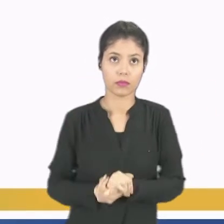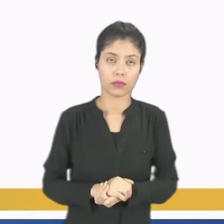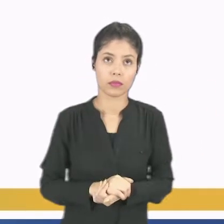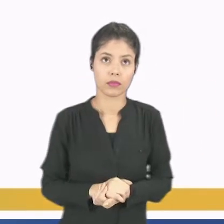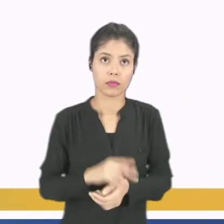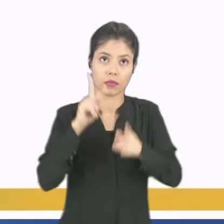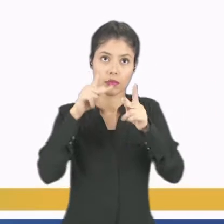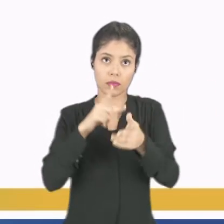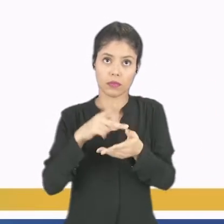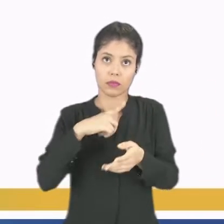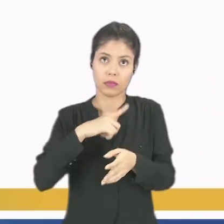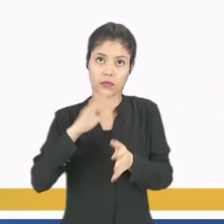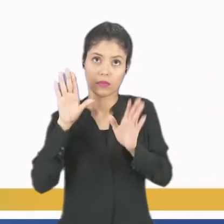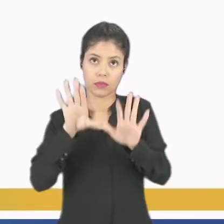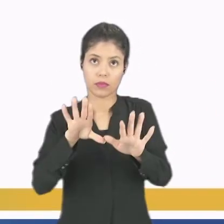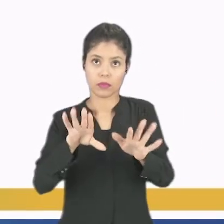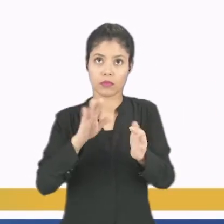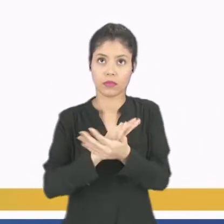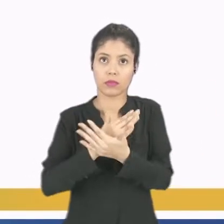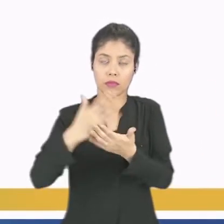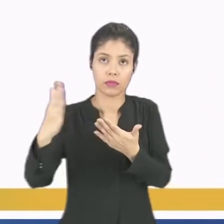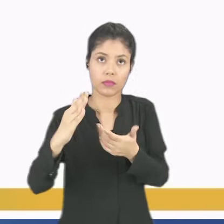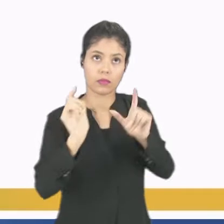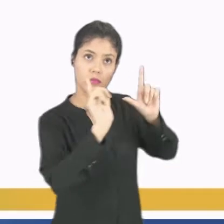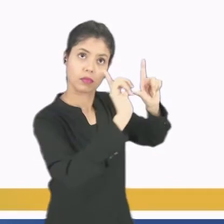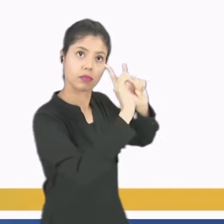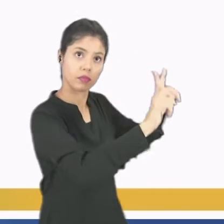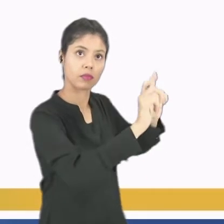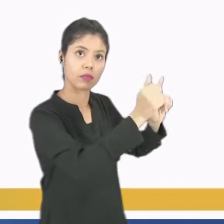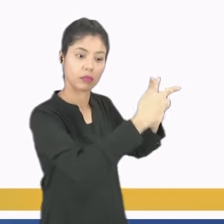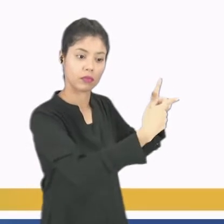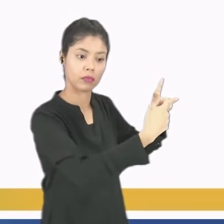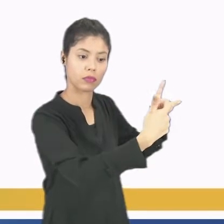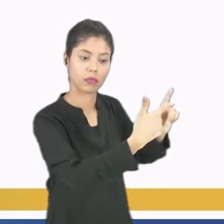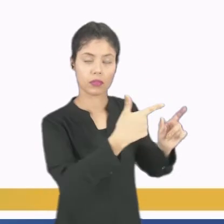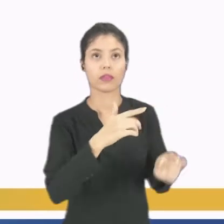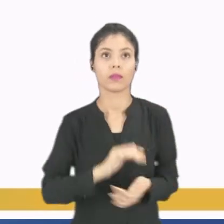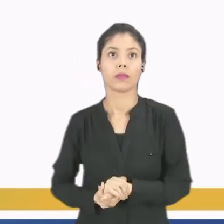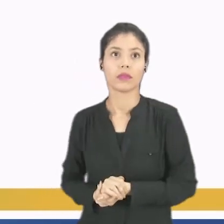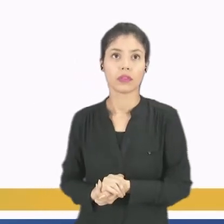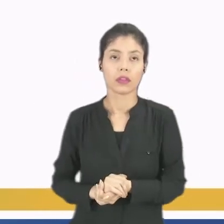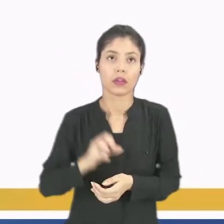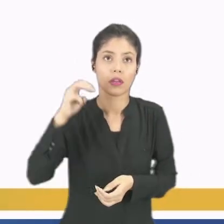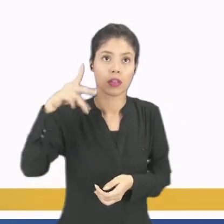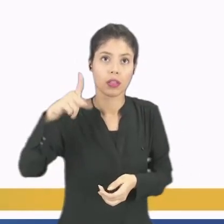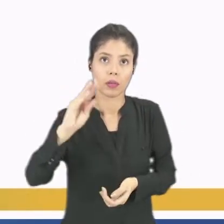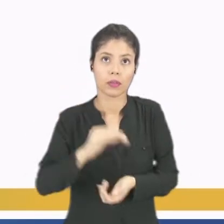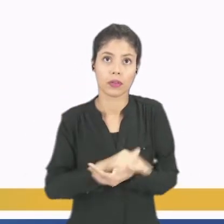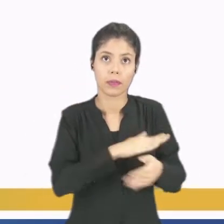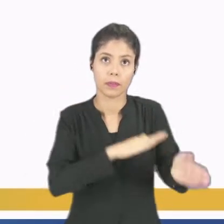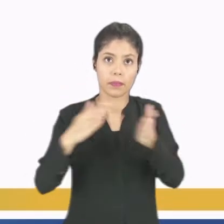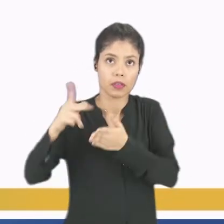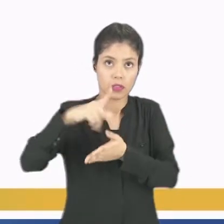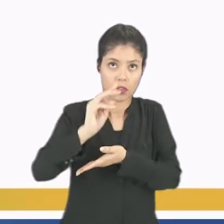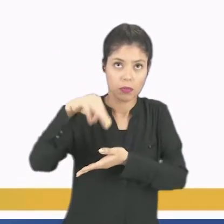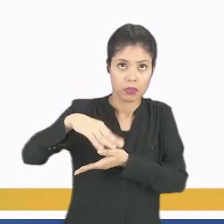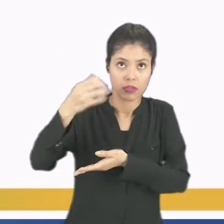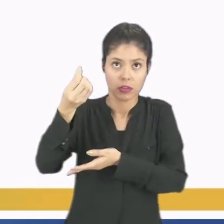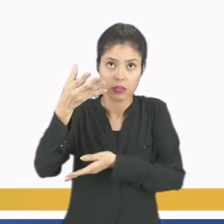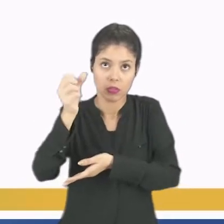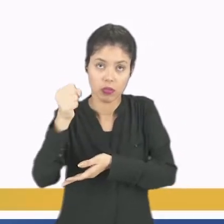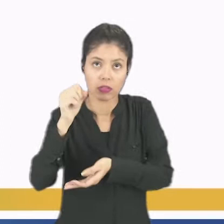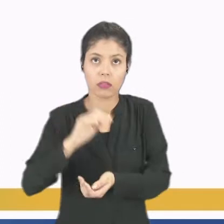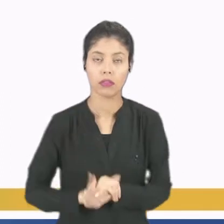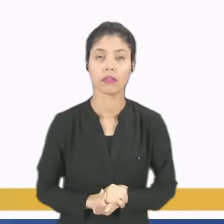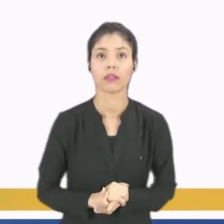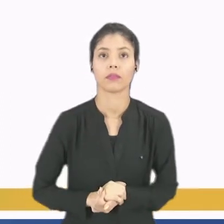naquele instante. Em um instante inicial, a placa marca 12 quilômetros. tá? E em seguida passa pelo quilômetro